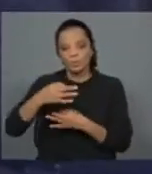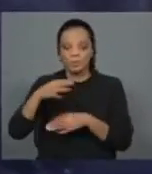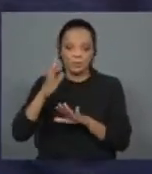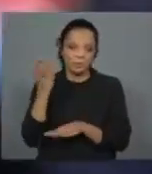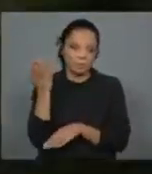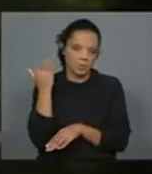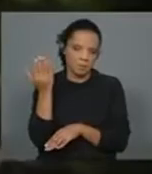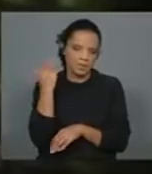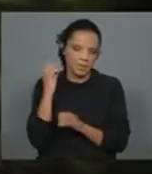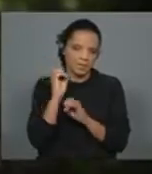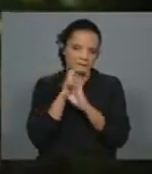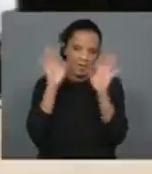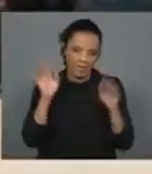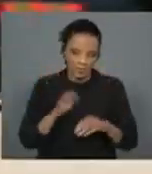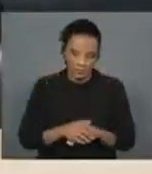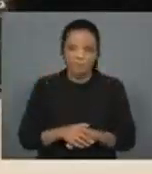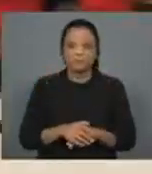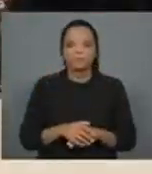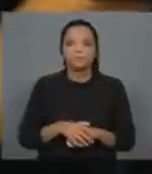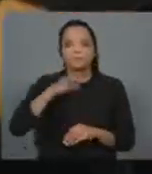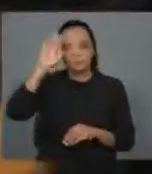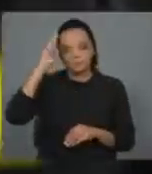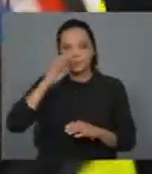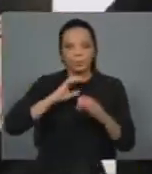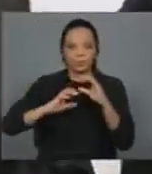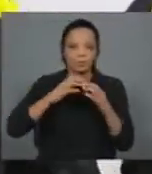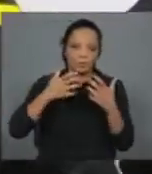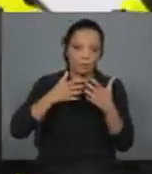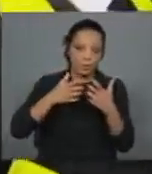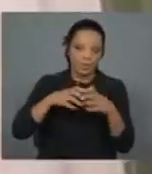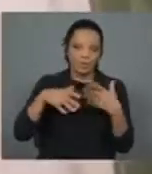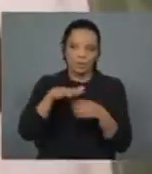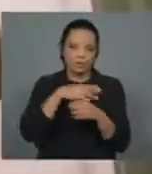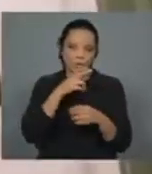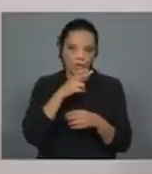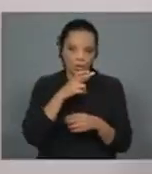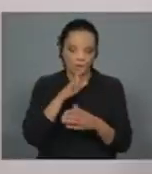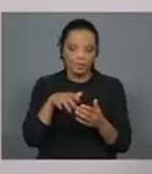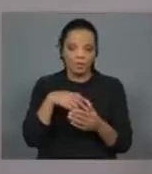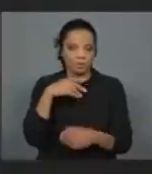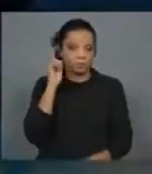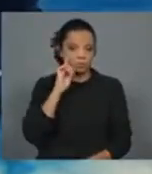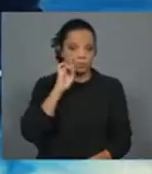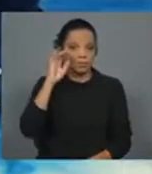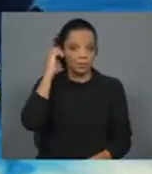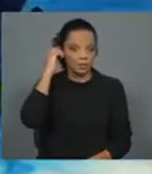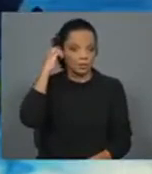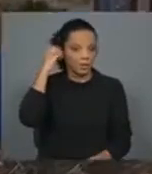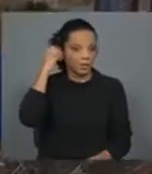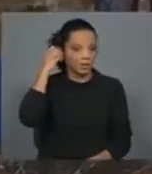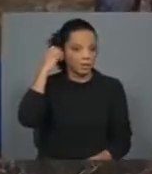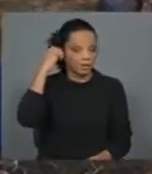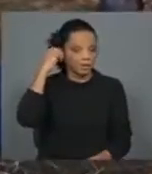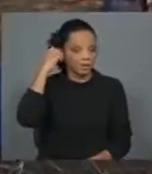evidente. André, sabemos que as comunicações, tanto numa guerra como numa tragédia, são fundamentais, diria mesmo